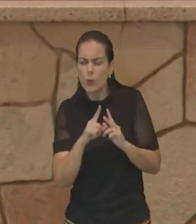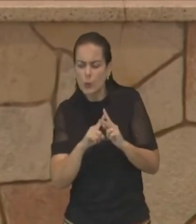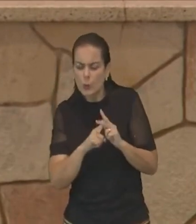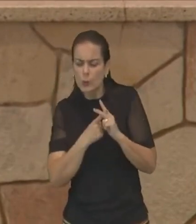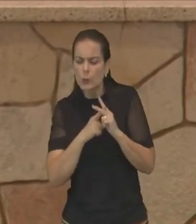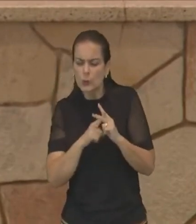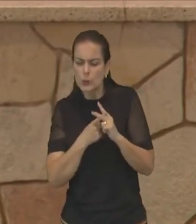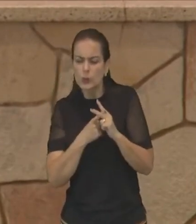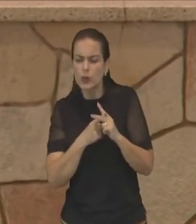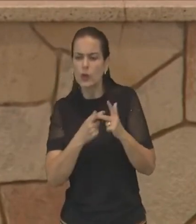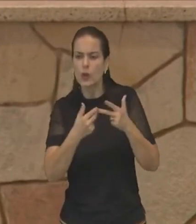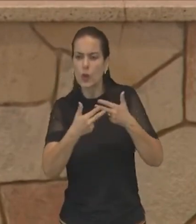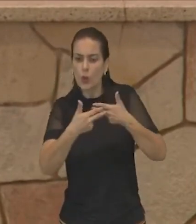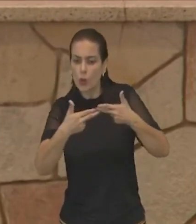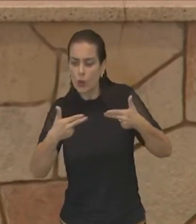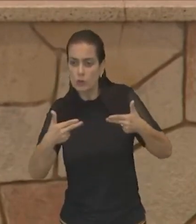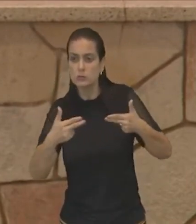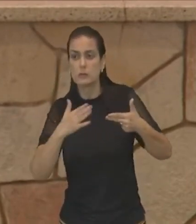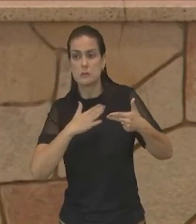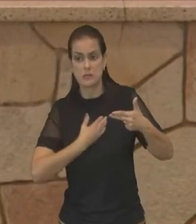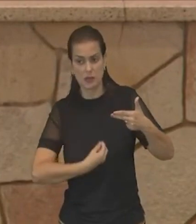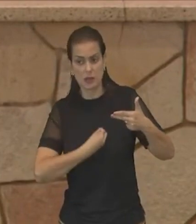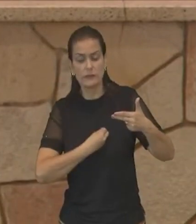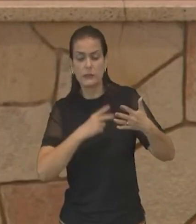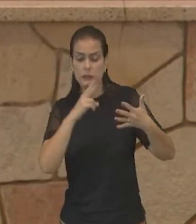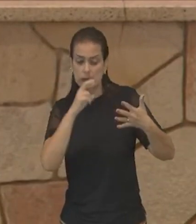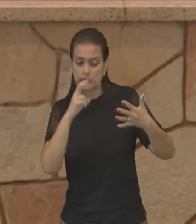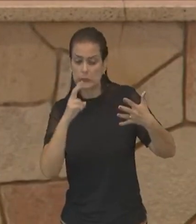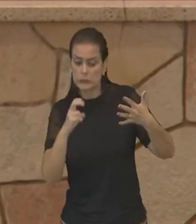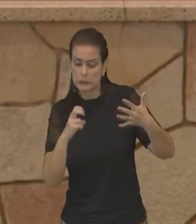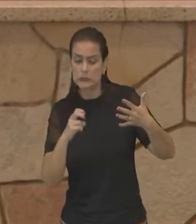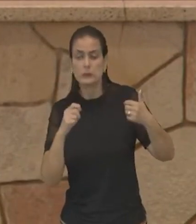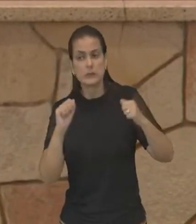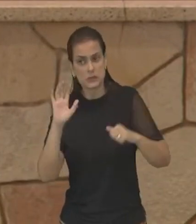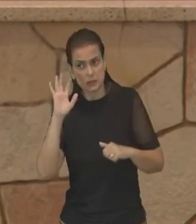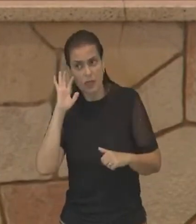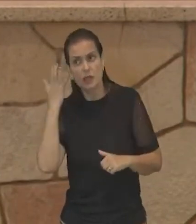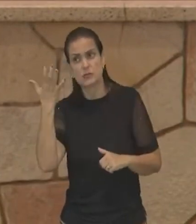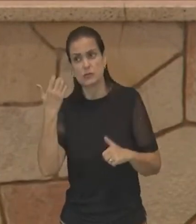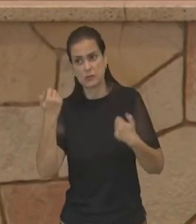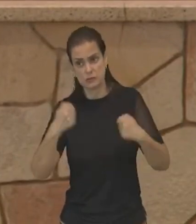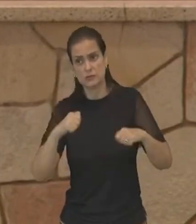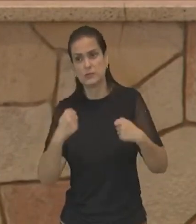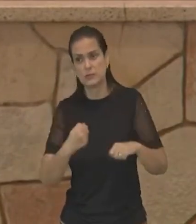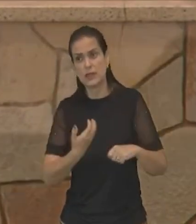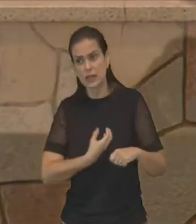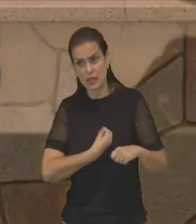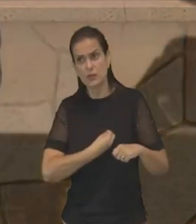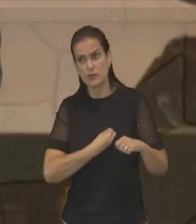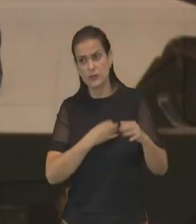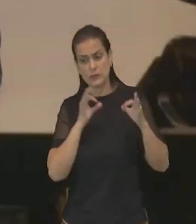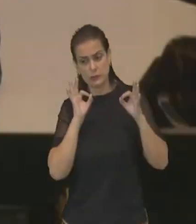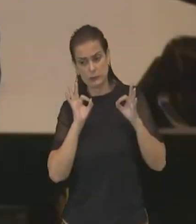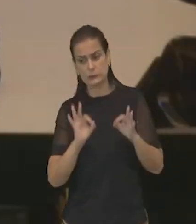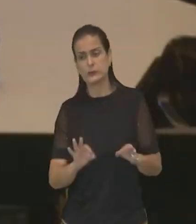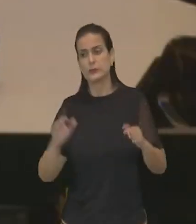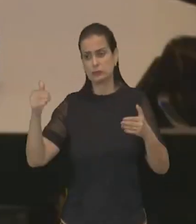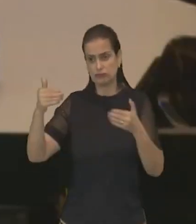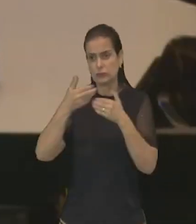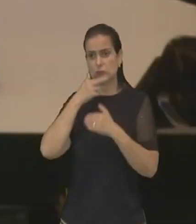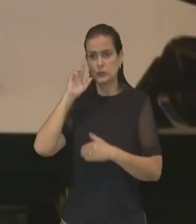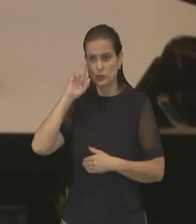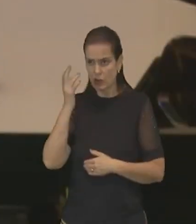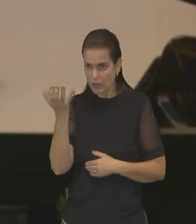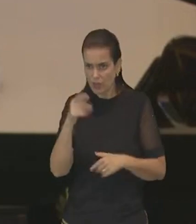essas pendências estão na minha vida, em algumas áreas, e eu preciso resolver isso, porque quero viver uma vida de santidade diante do Senhor. Você